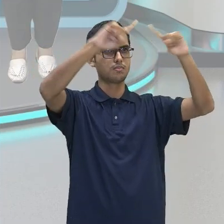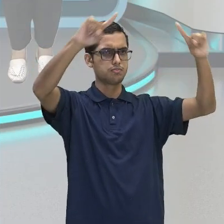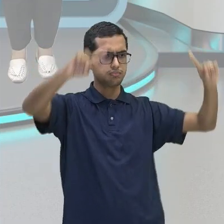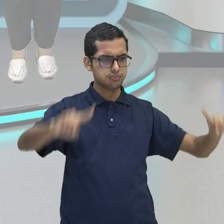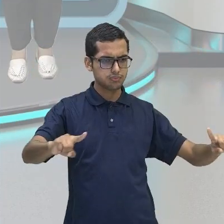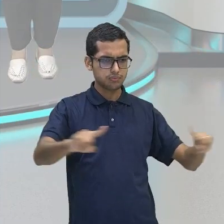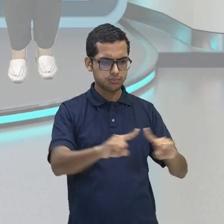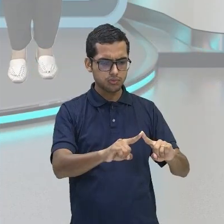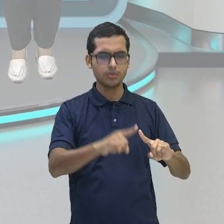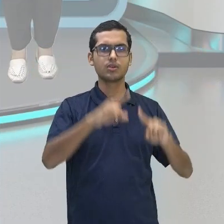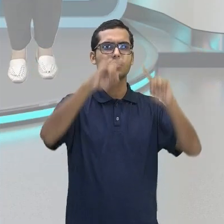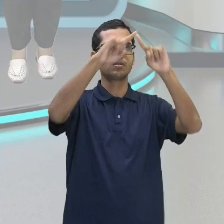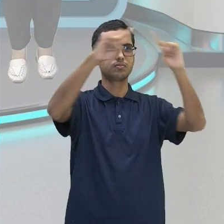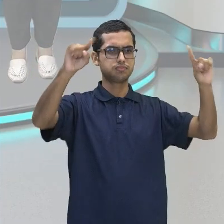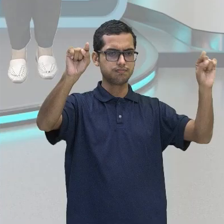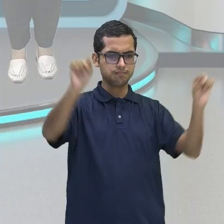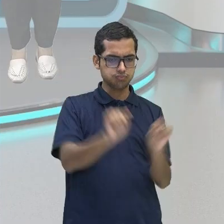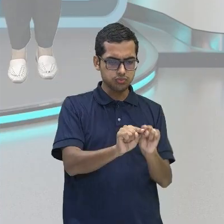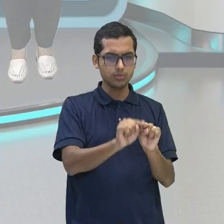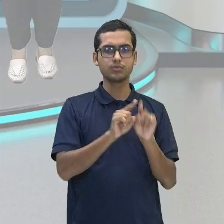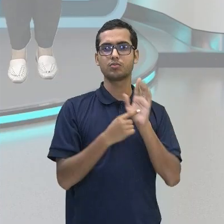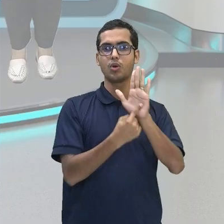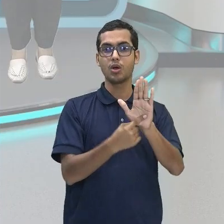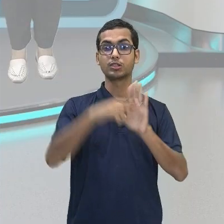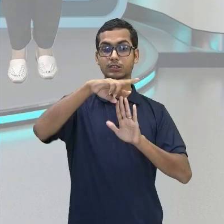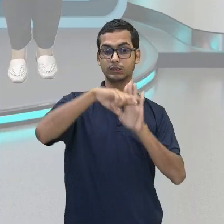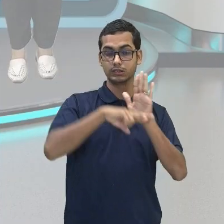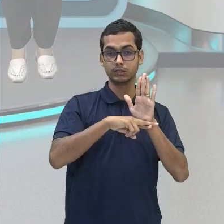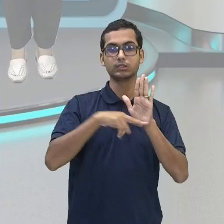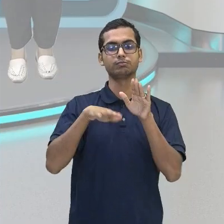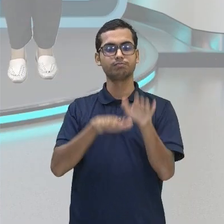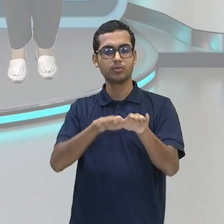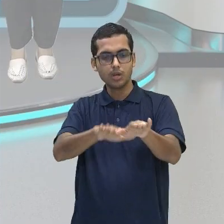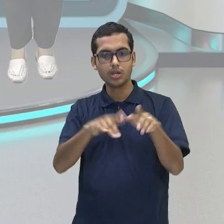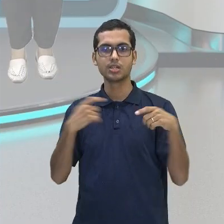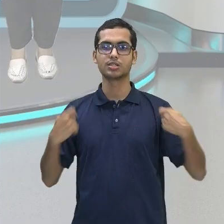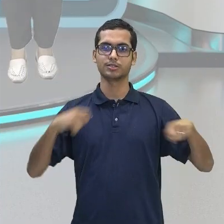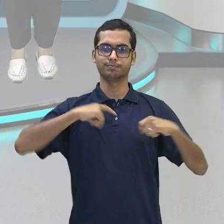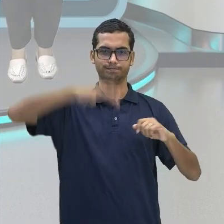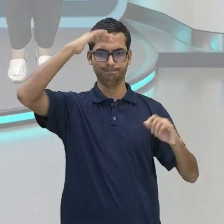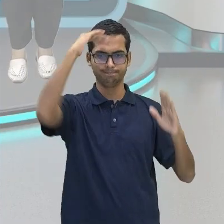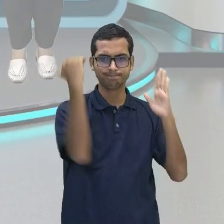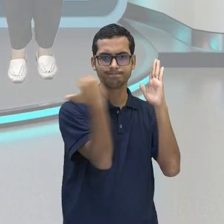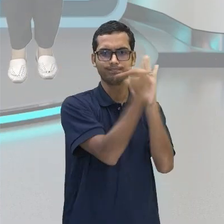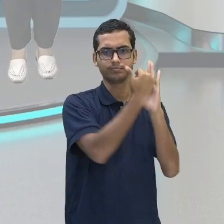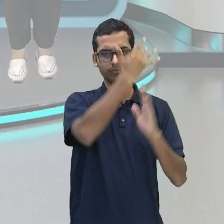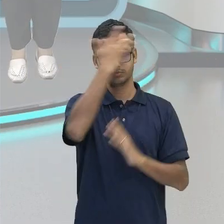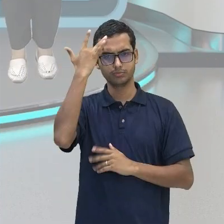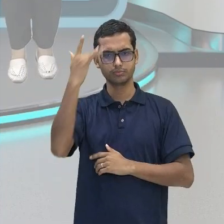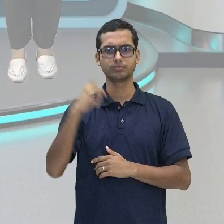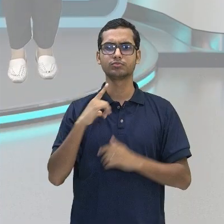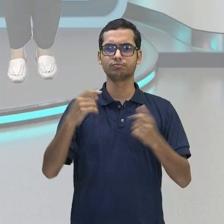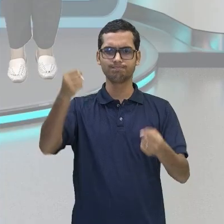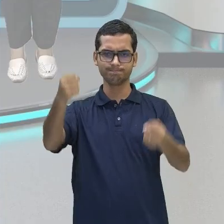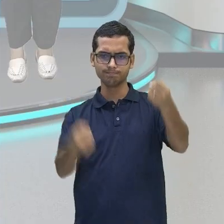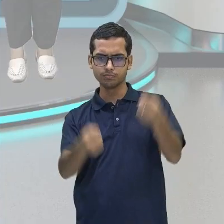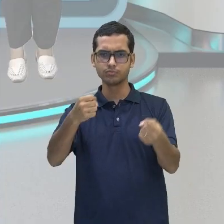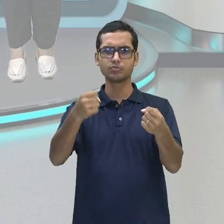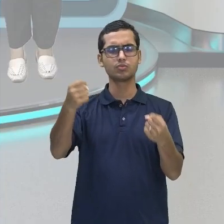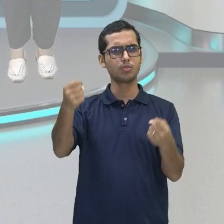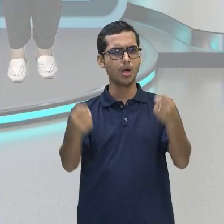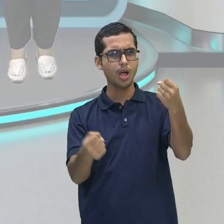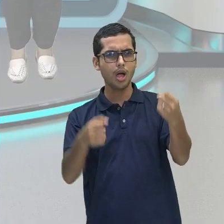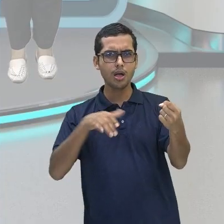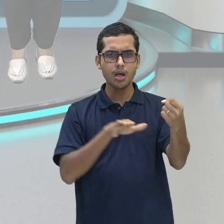uma regra de trânsito que precisa ser cumprida, e os motoristas, as pessoas que estão ali no trânsito, precisam